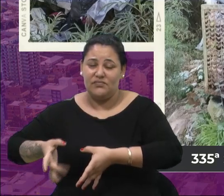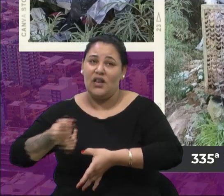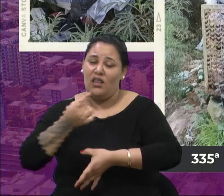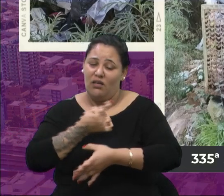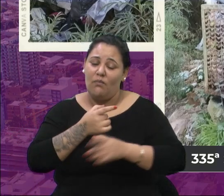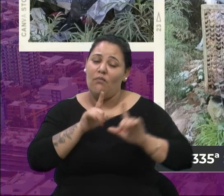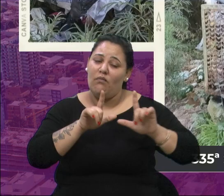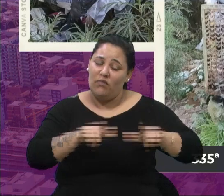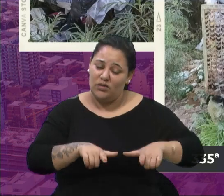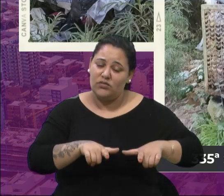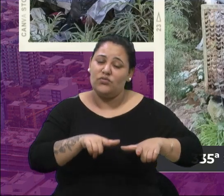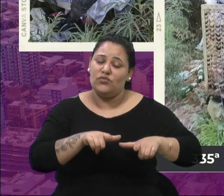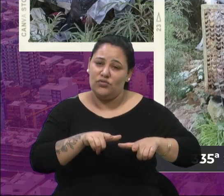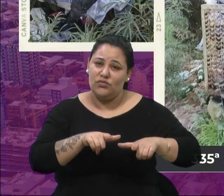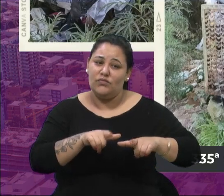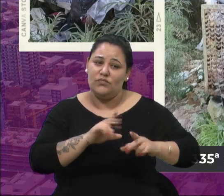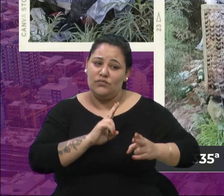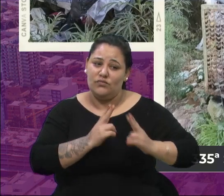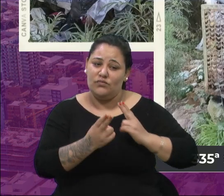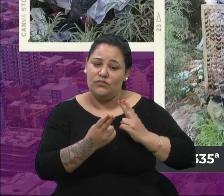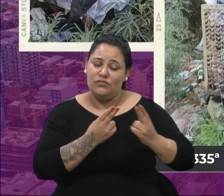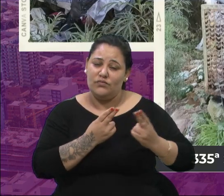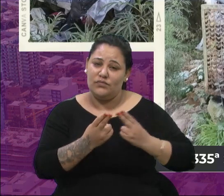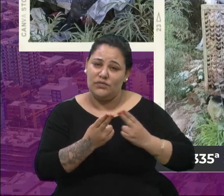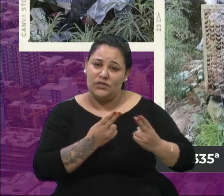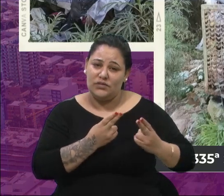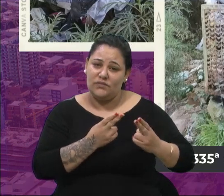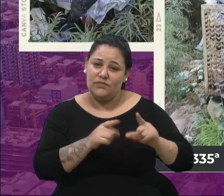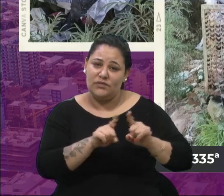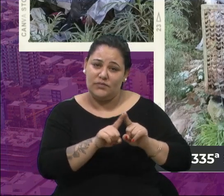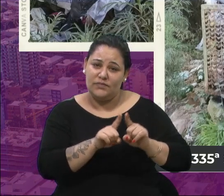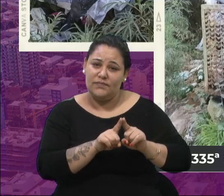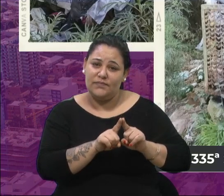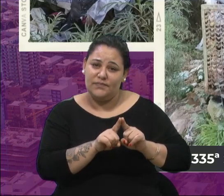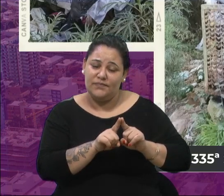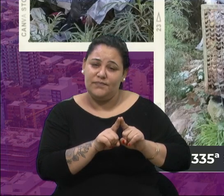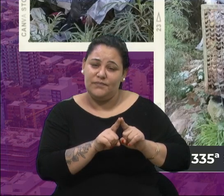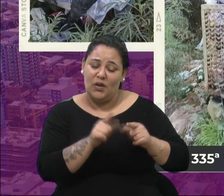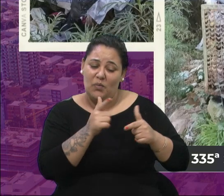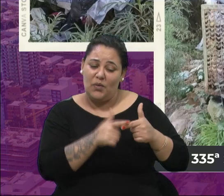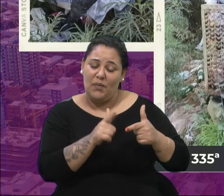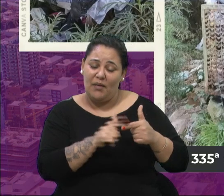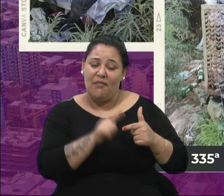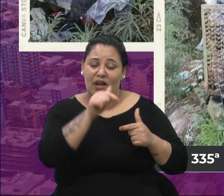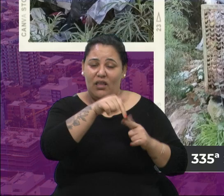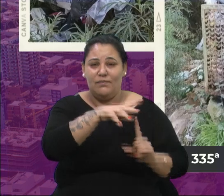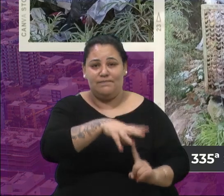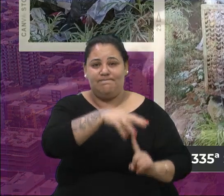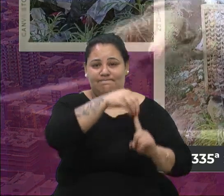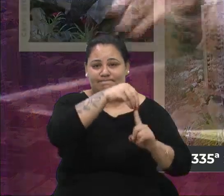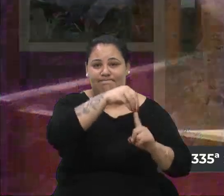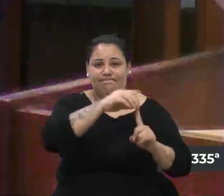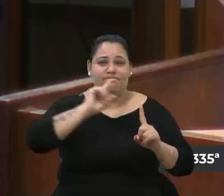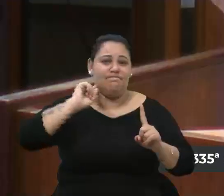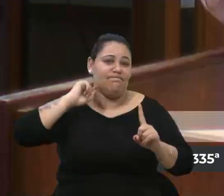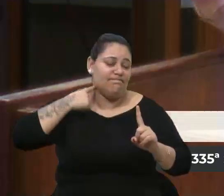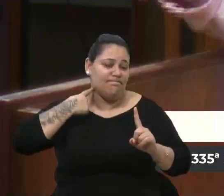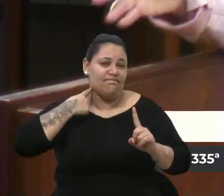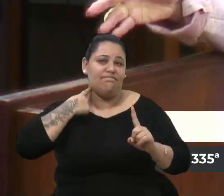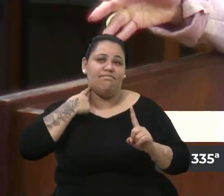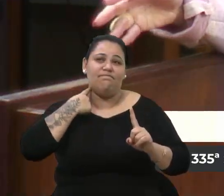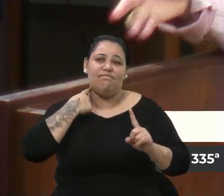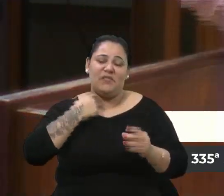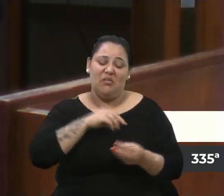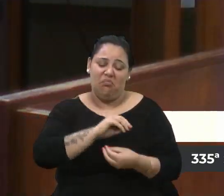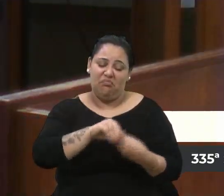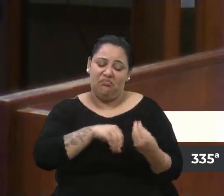é uma região urbana, né? Então, um problema aqui na questão principalmente do lixo, a